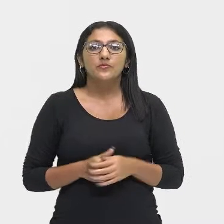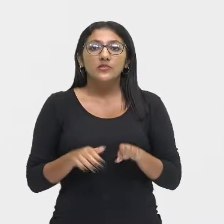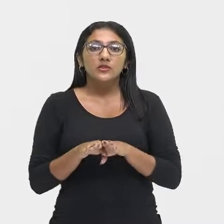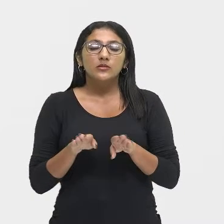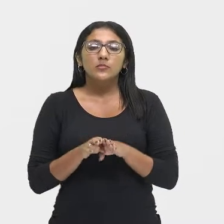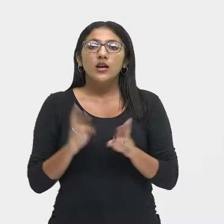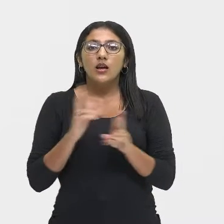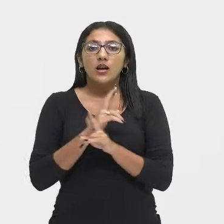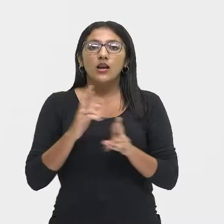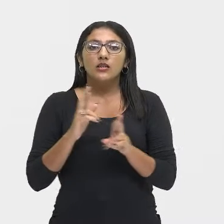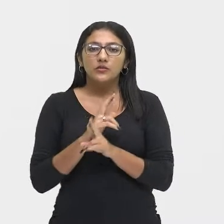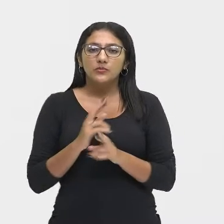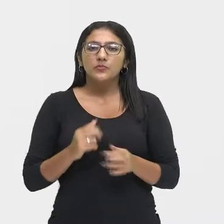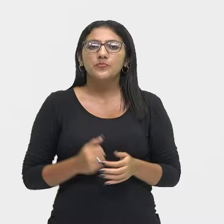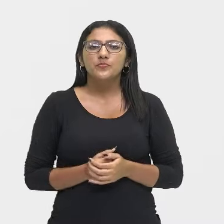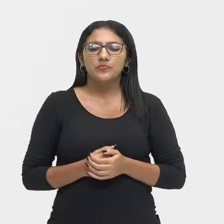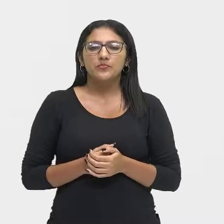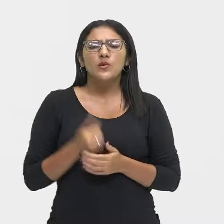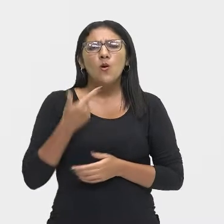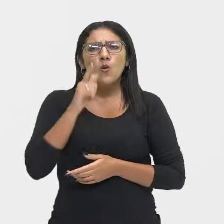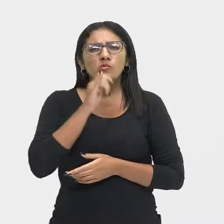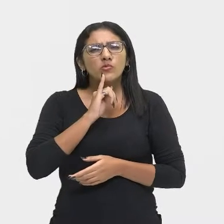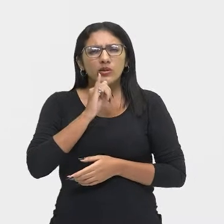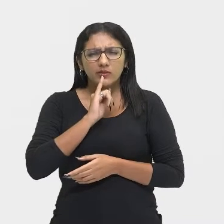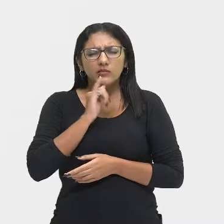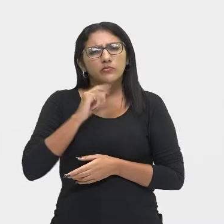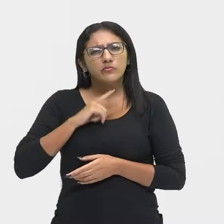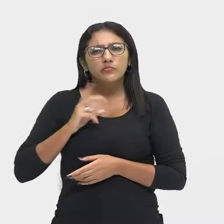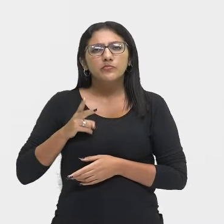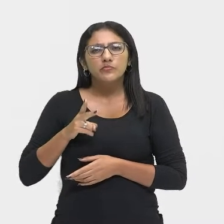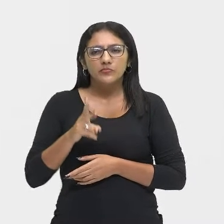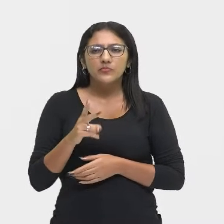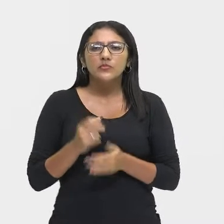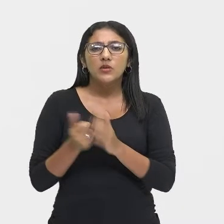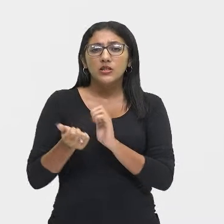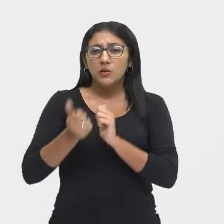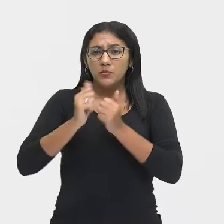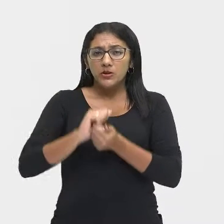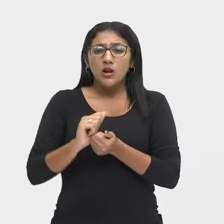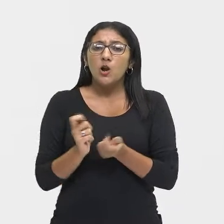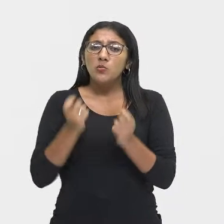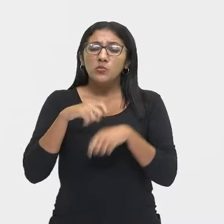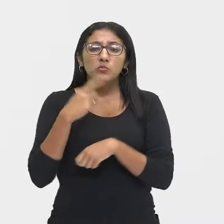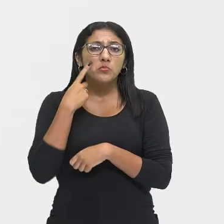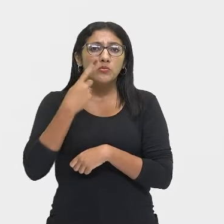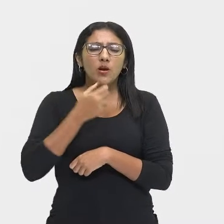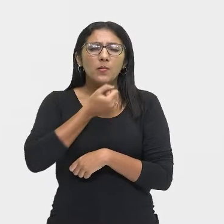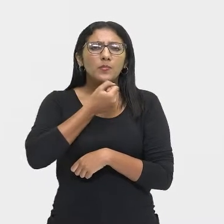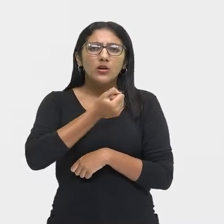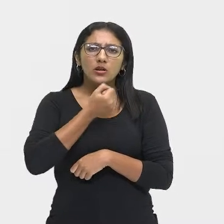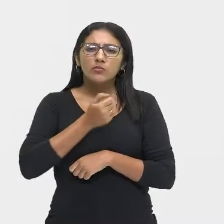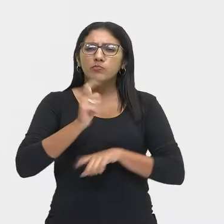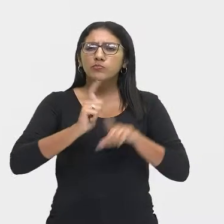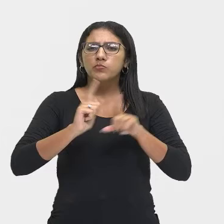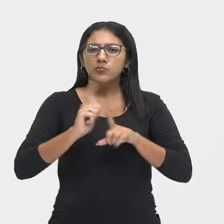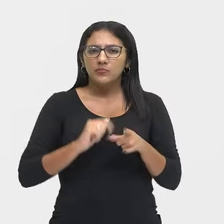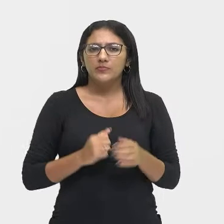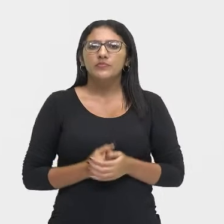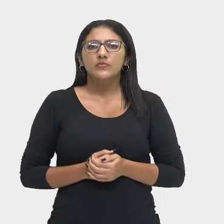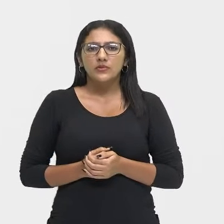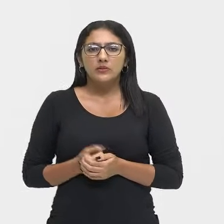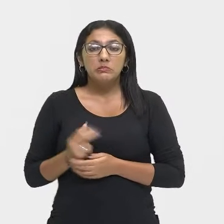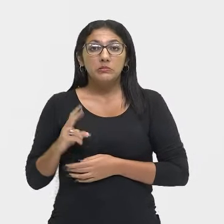em telejornais. Outro exemplo típico de convergência pode ser verificado nos telejornais que, a